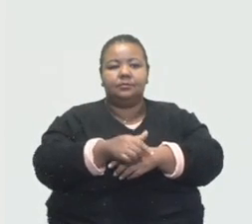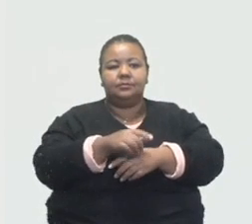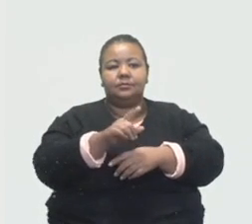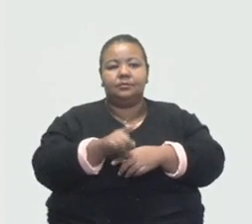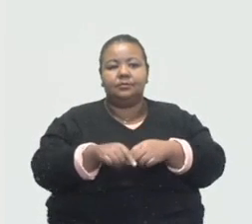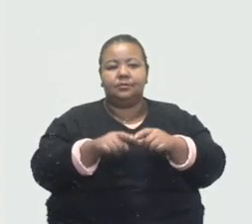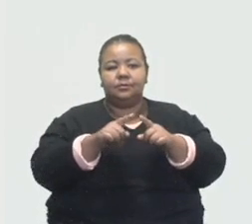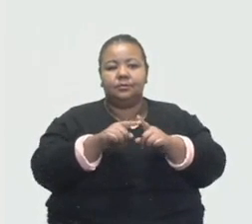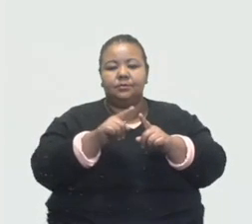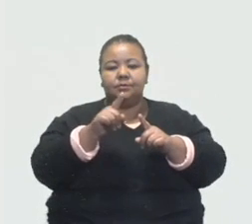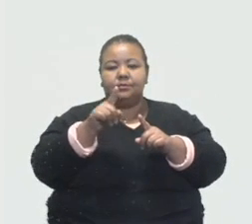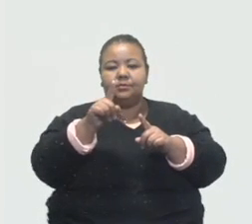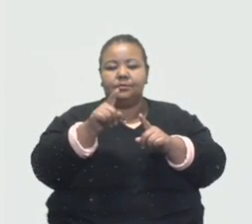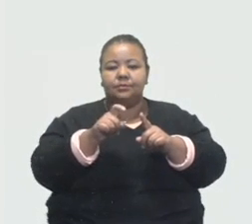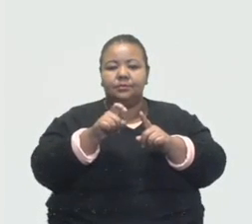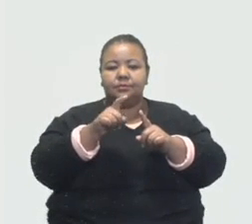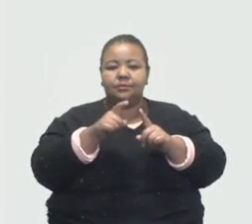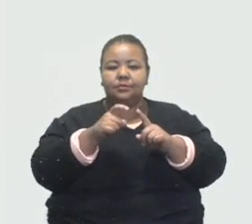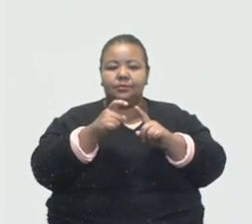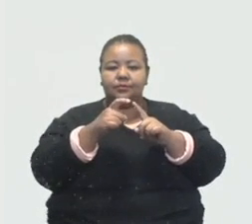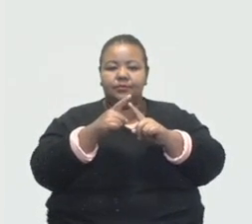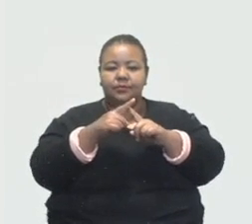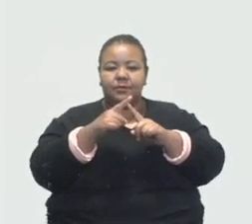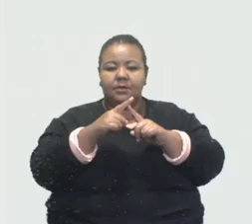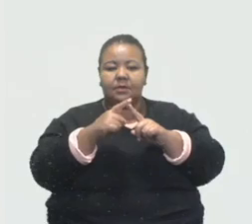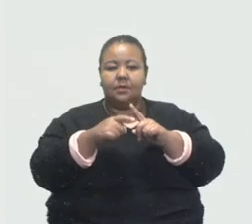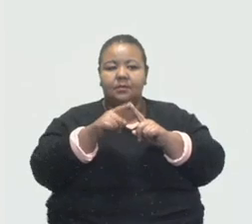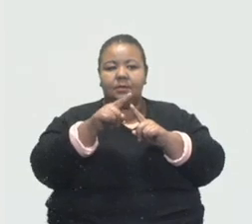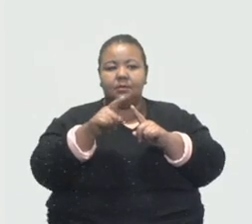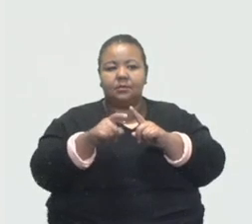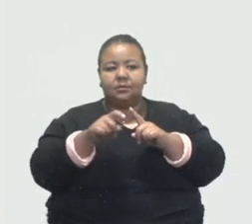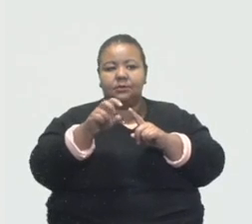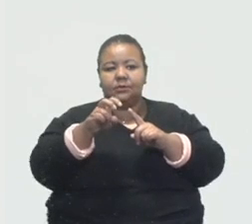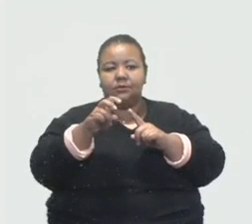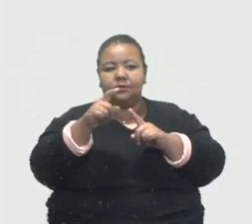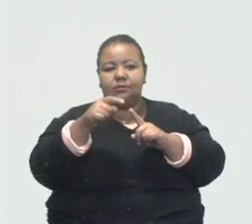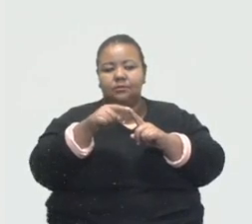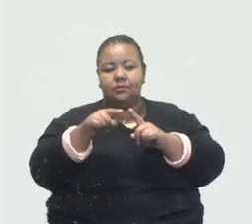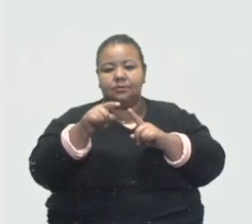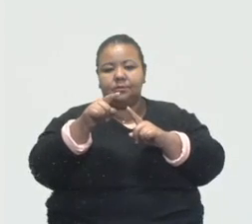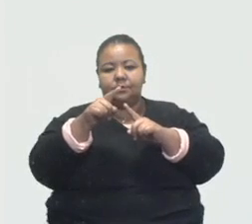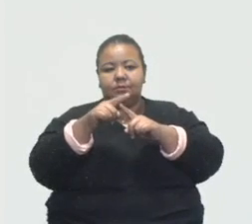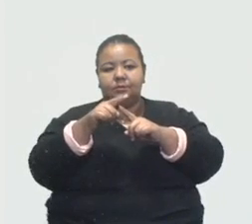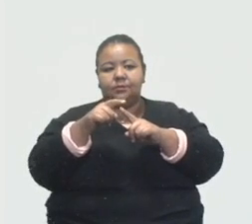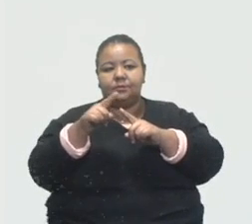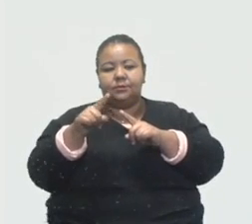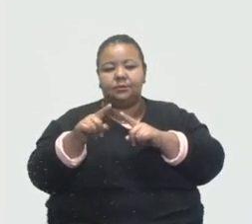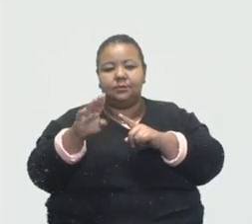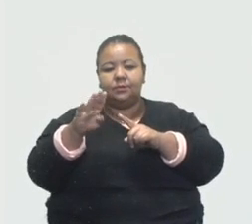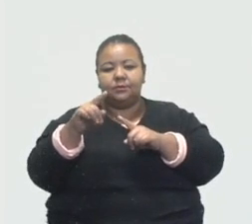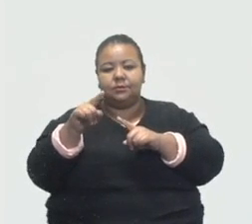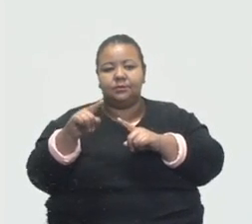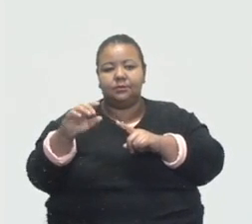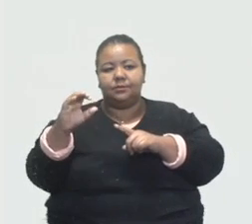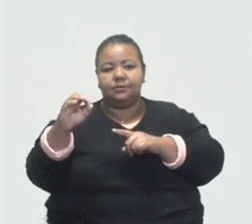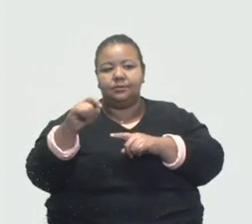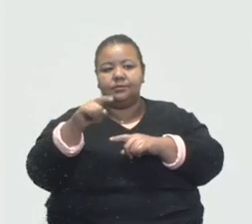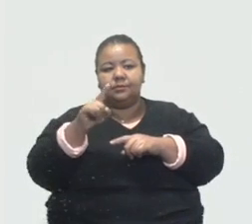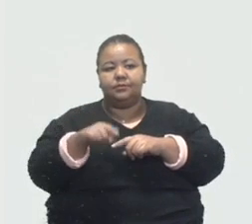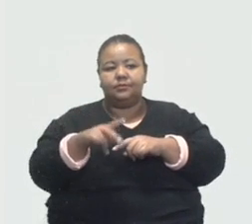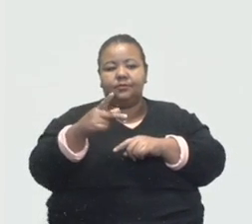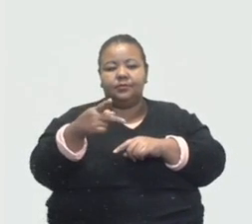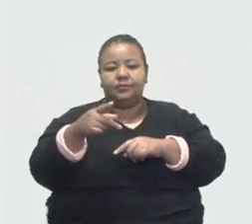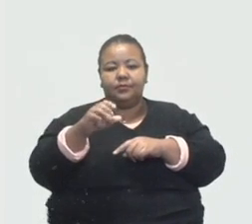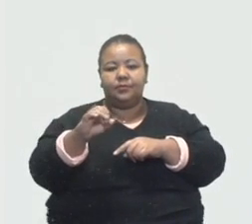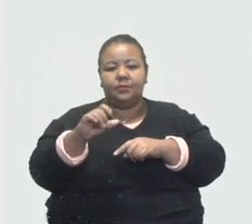ao quadrado menos 5 lambda mais 4 igual a 0. Este daqui recebe um nome,